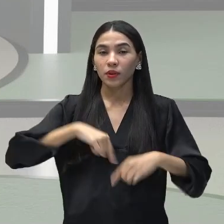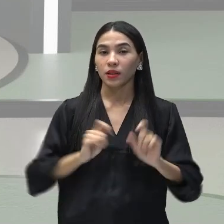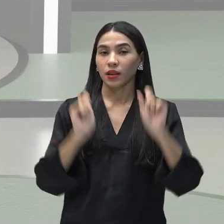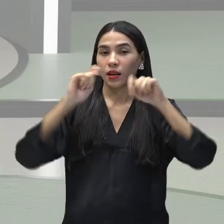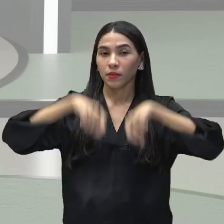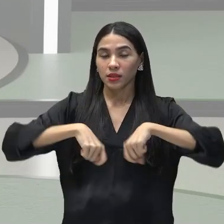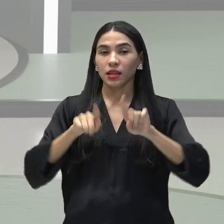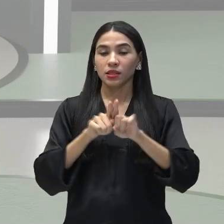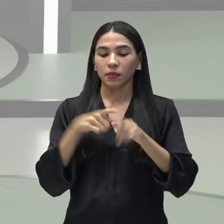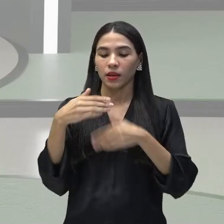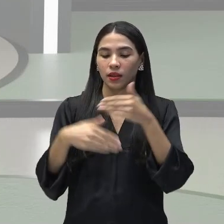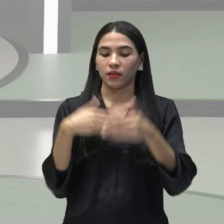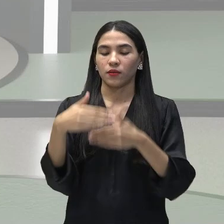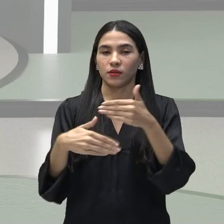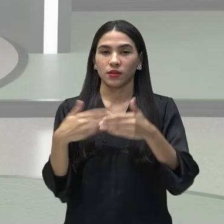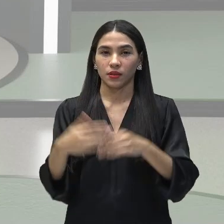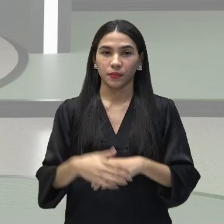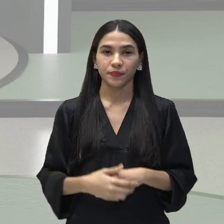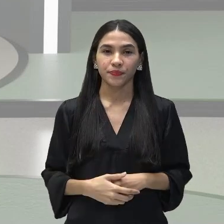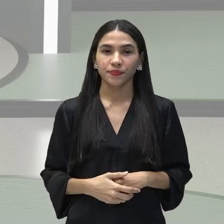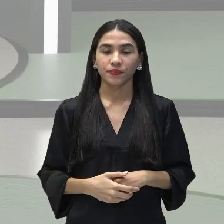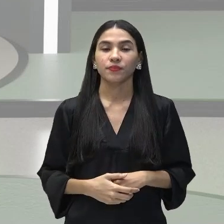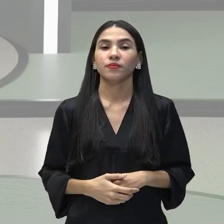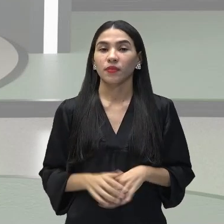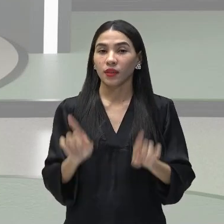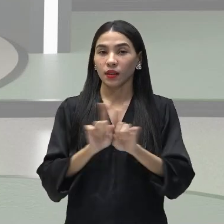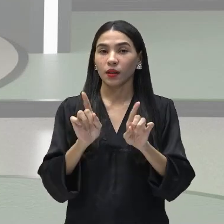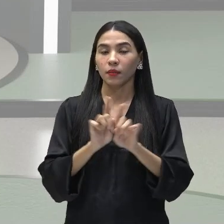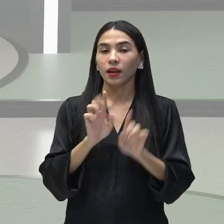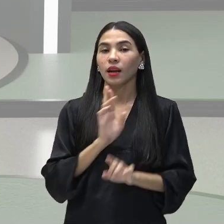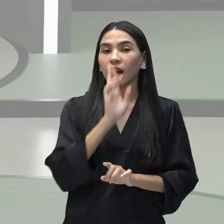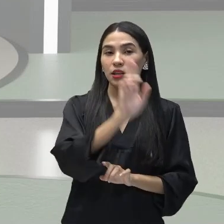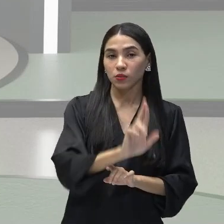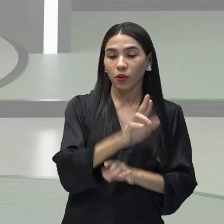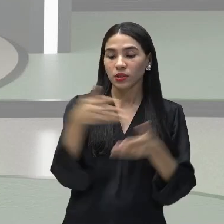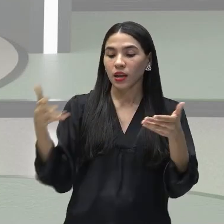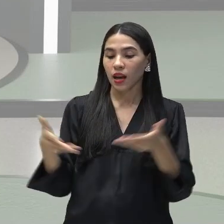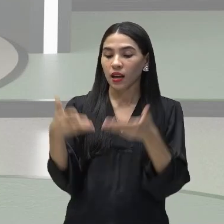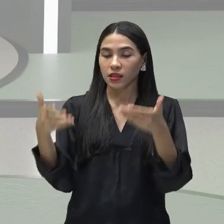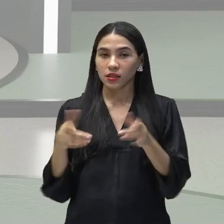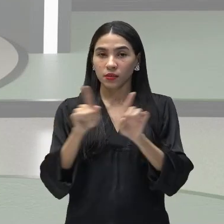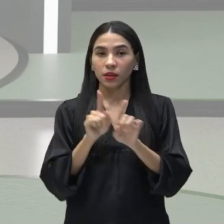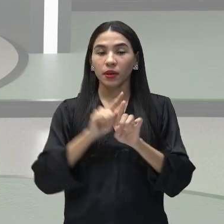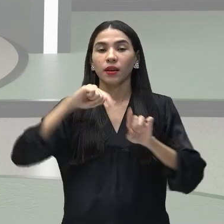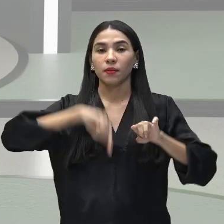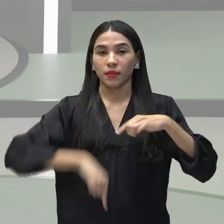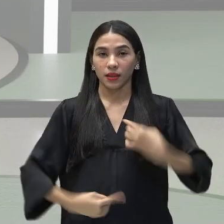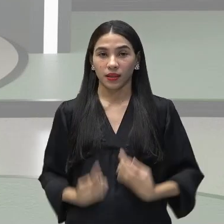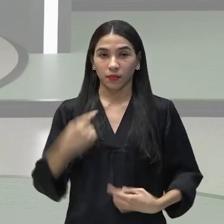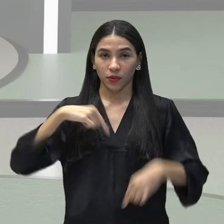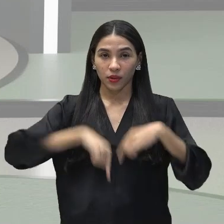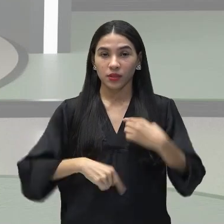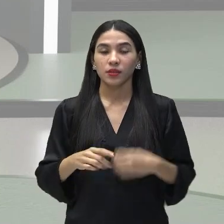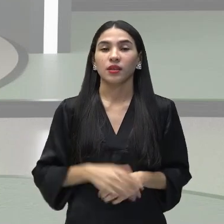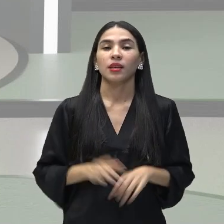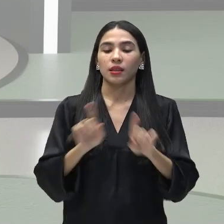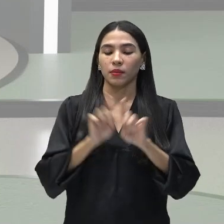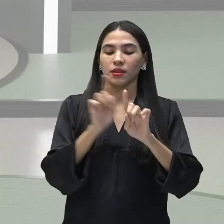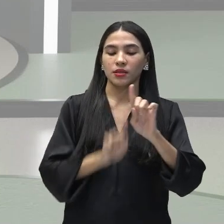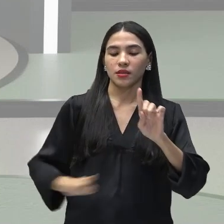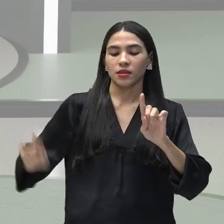de reprodução, resposta a estímulos, metabolismo, ciclo de